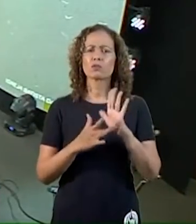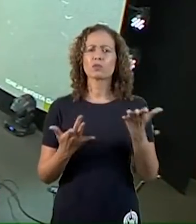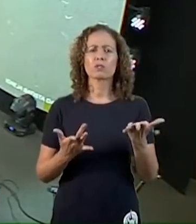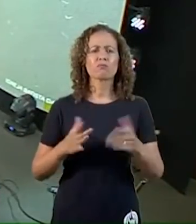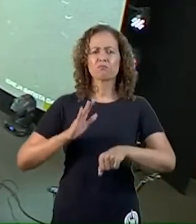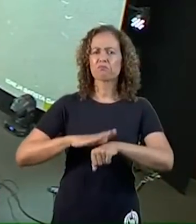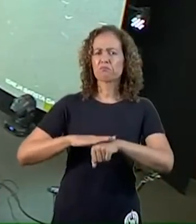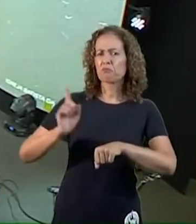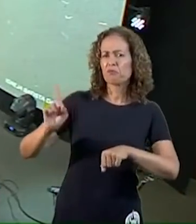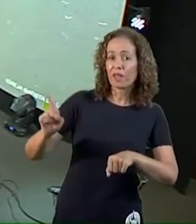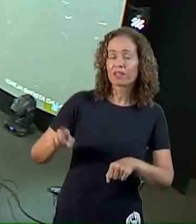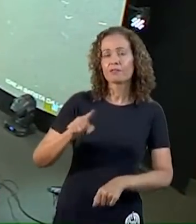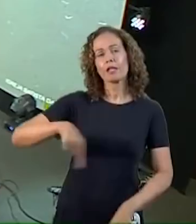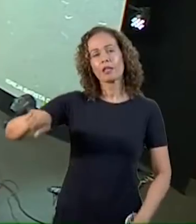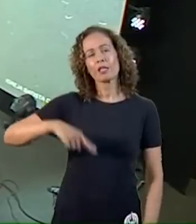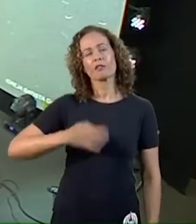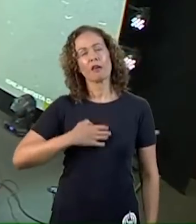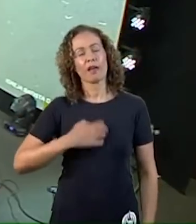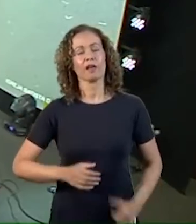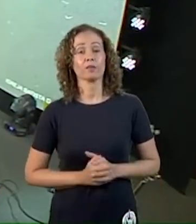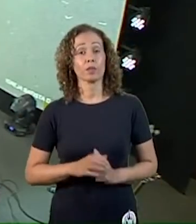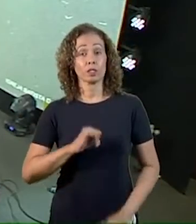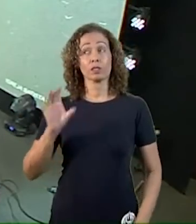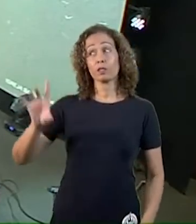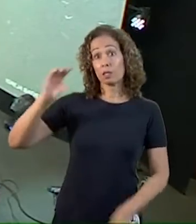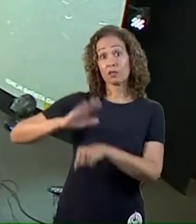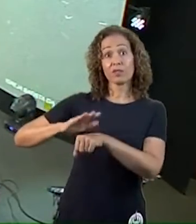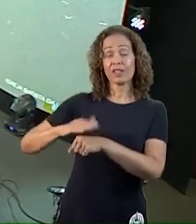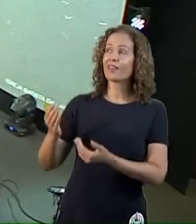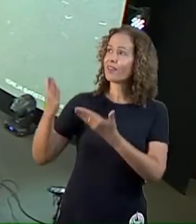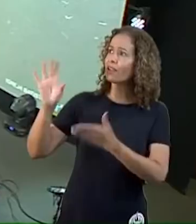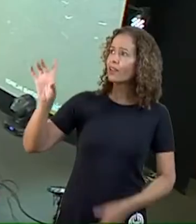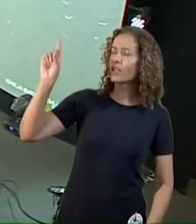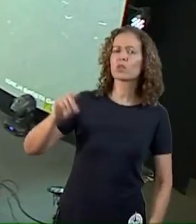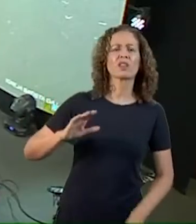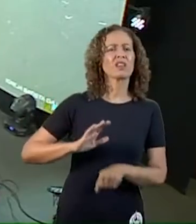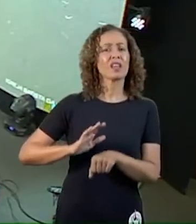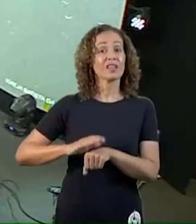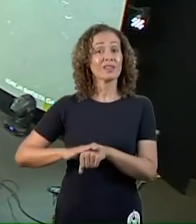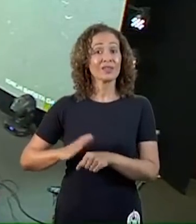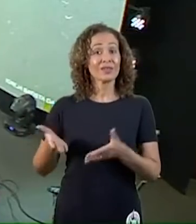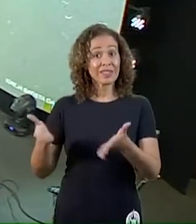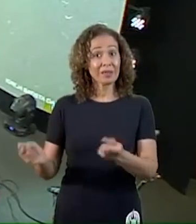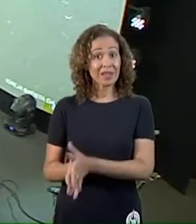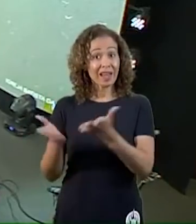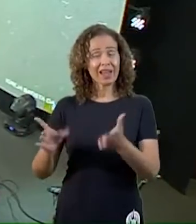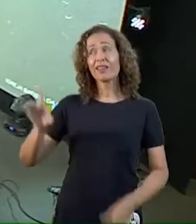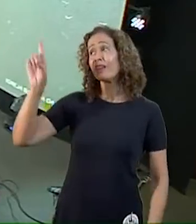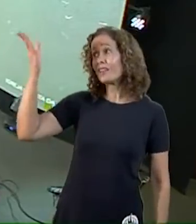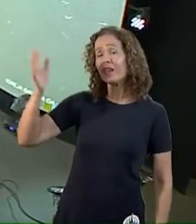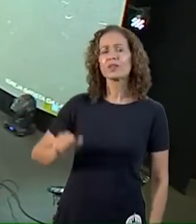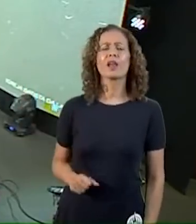Gente, se Deus não fizer, Ele é Deus. E se Ele fizer, Ele é Deus. E se Ele mandar esperar, Ele é